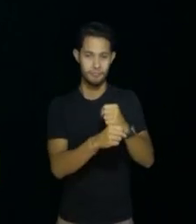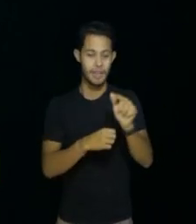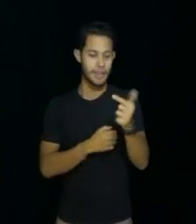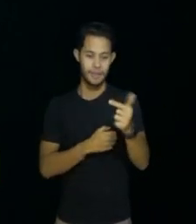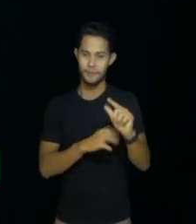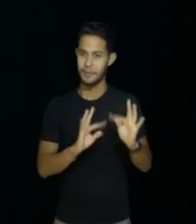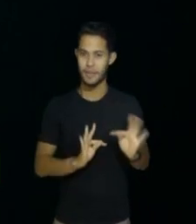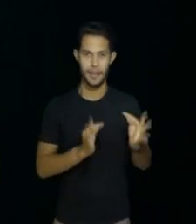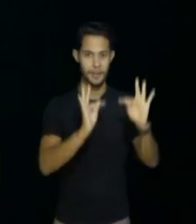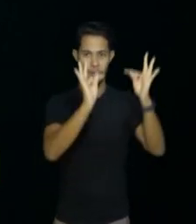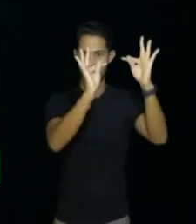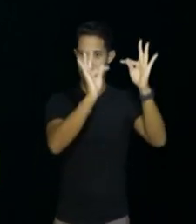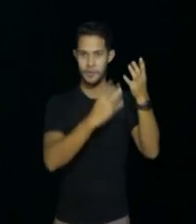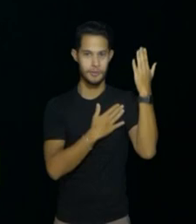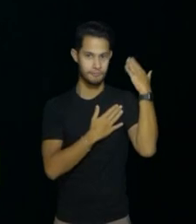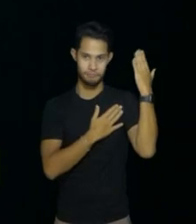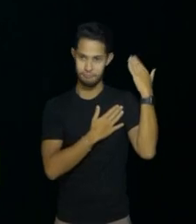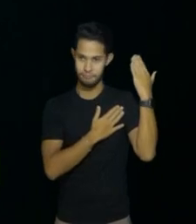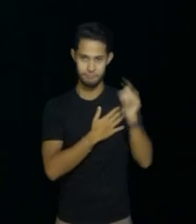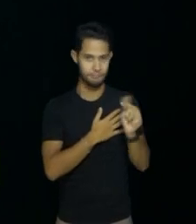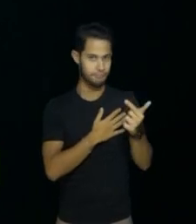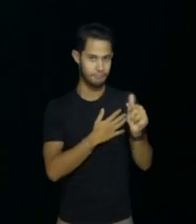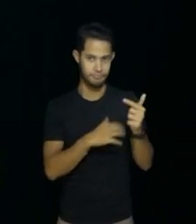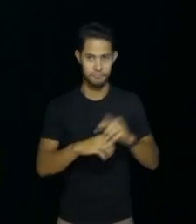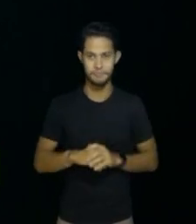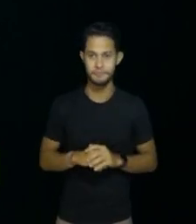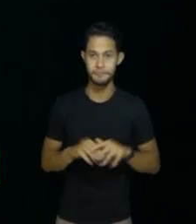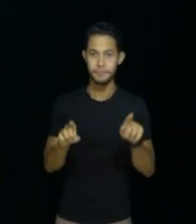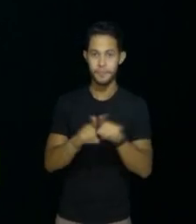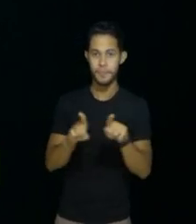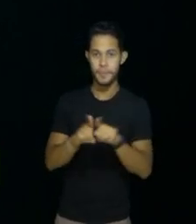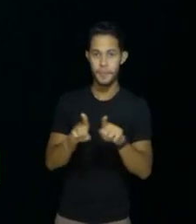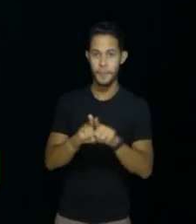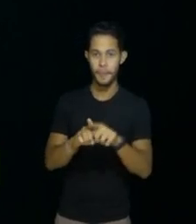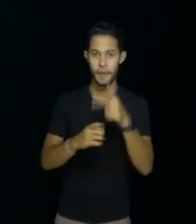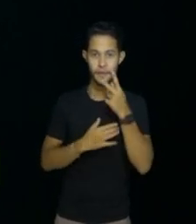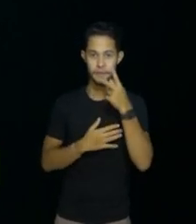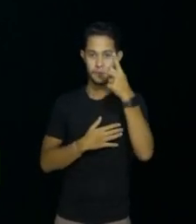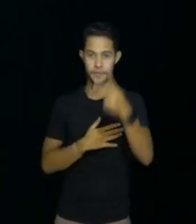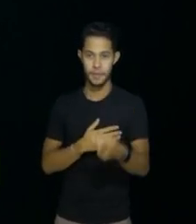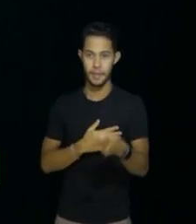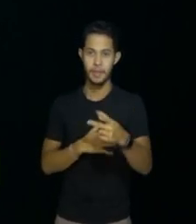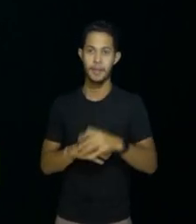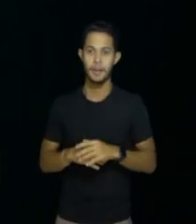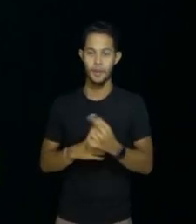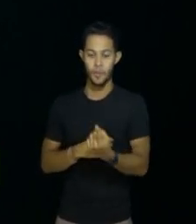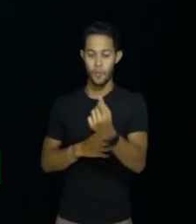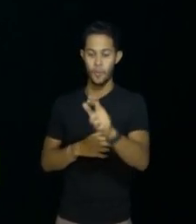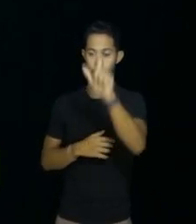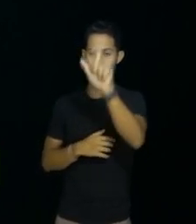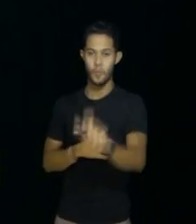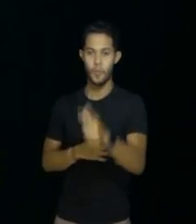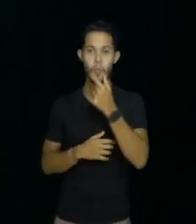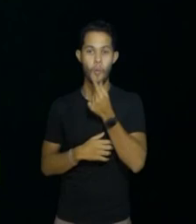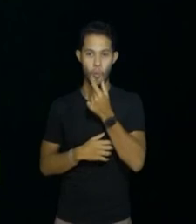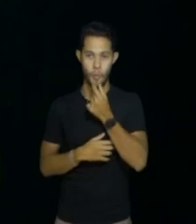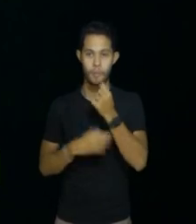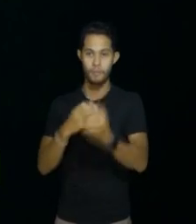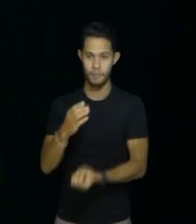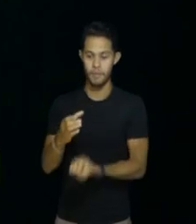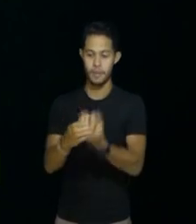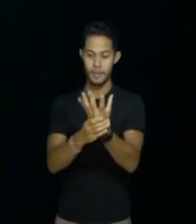que hoje se tem. Eu posso falar especificamente do seu Hermann Weig, que foi um dos fundadores da